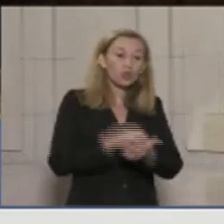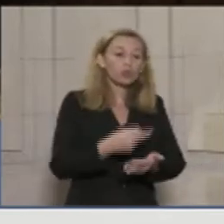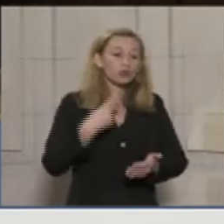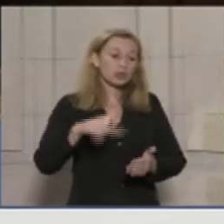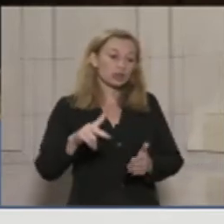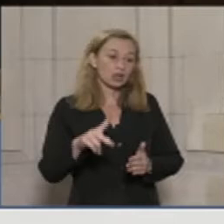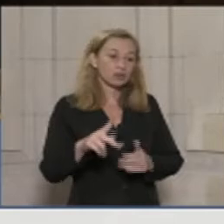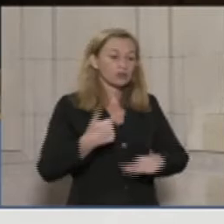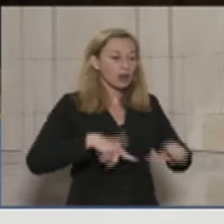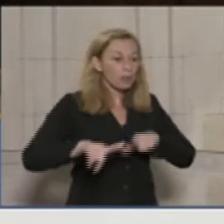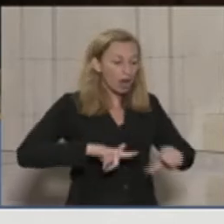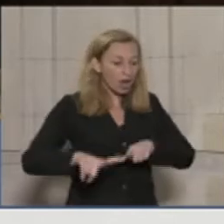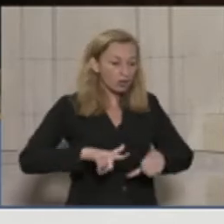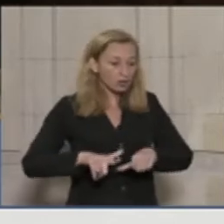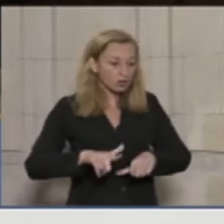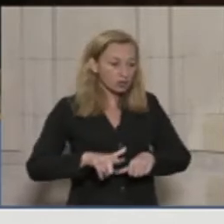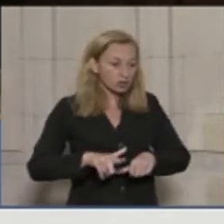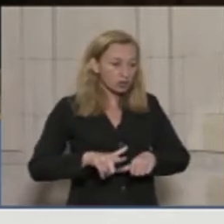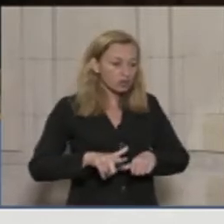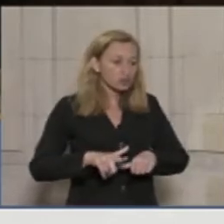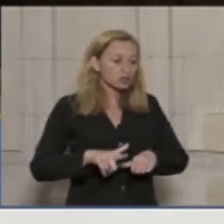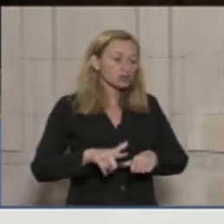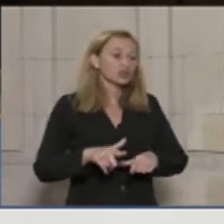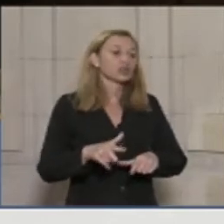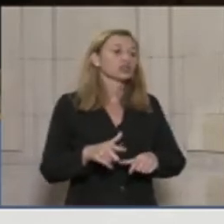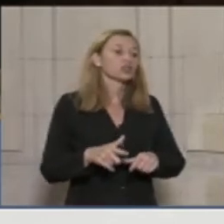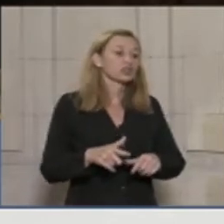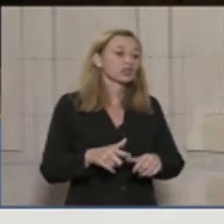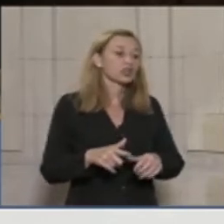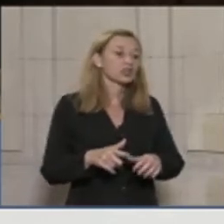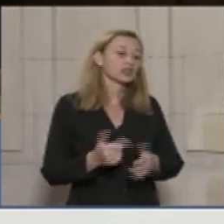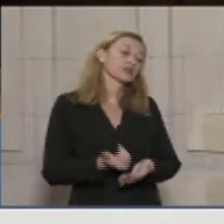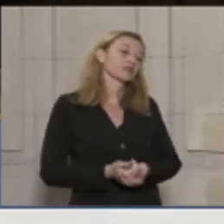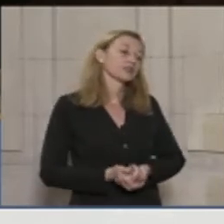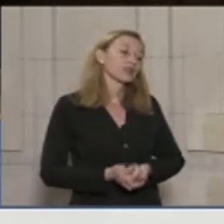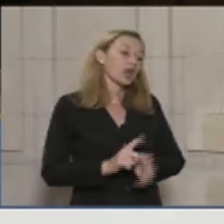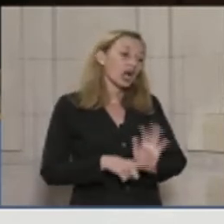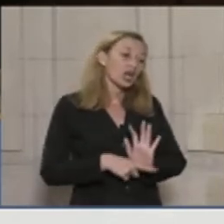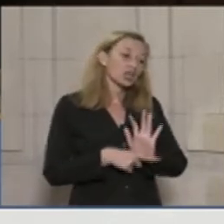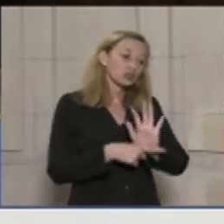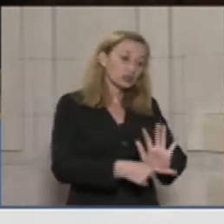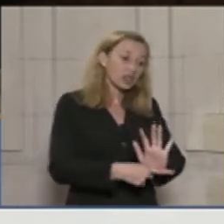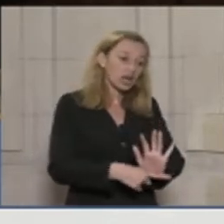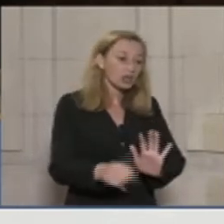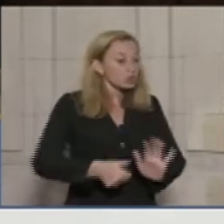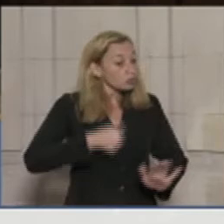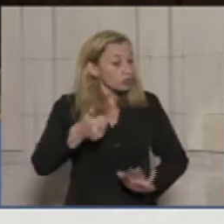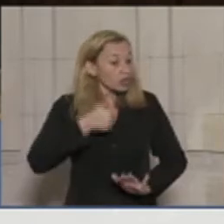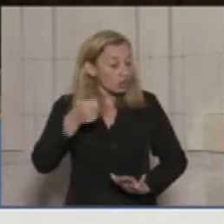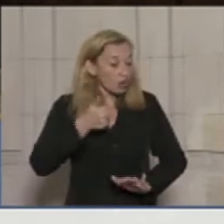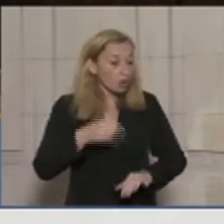produzir conhecimento, gerar inovação e contribuir de forma estratégica para a construção do projeto